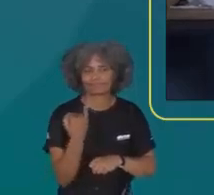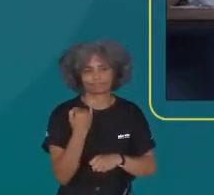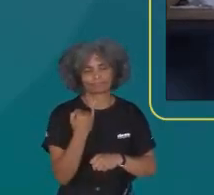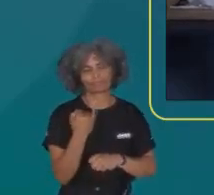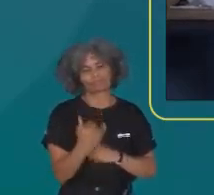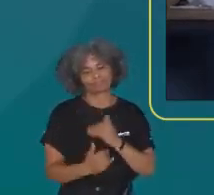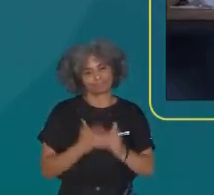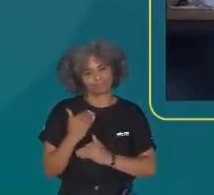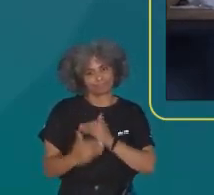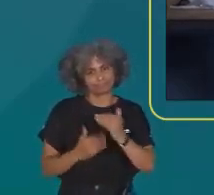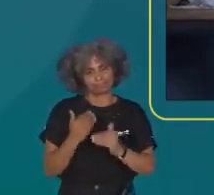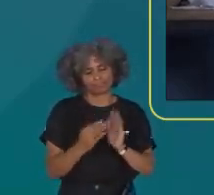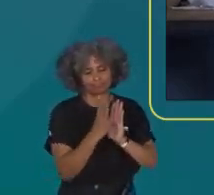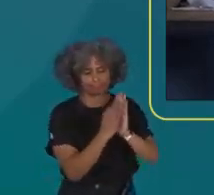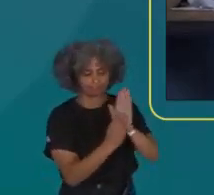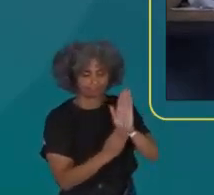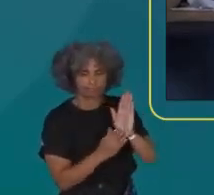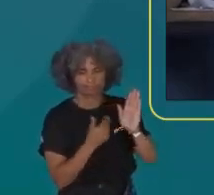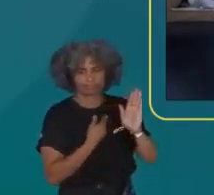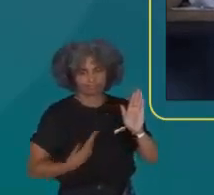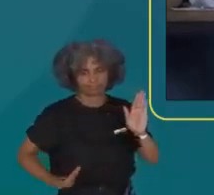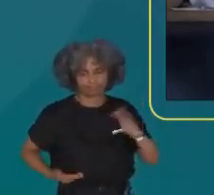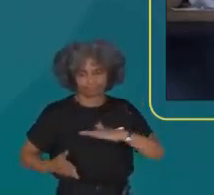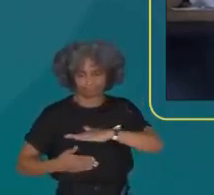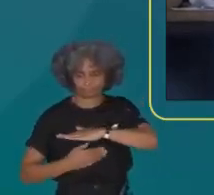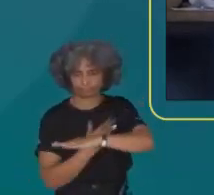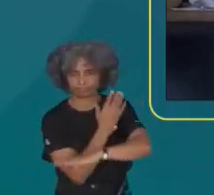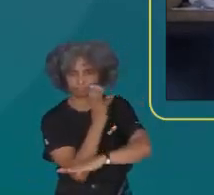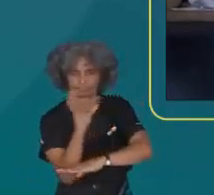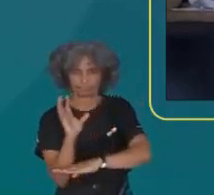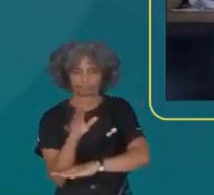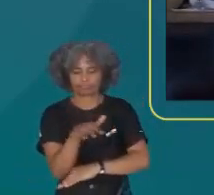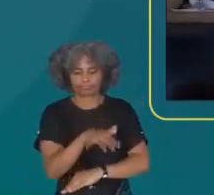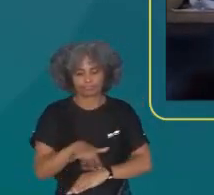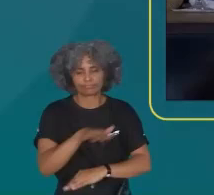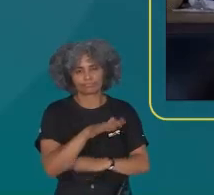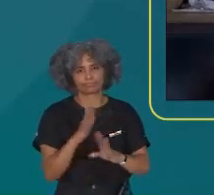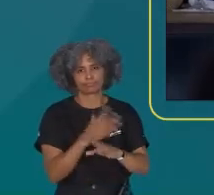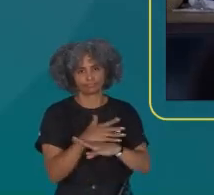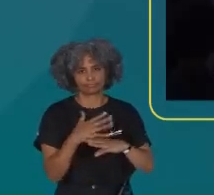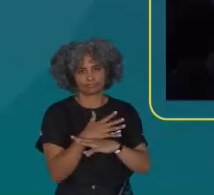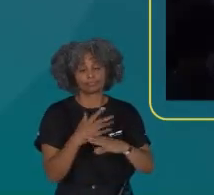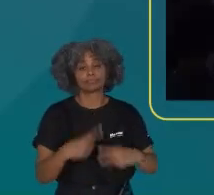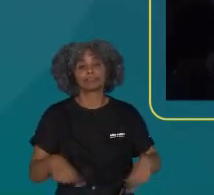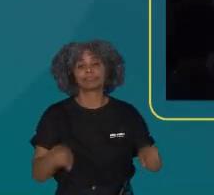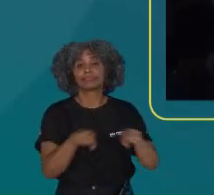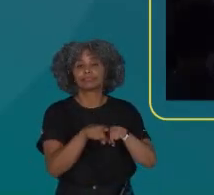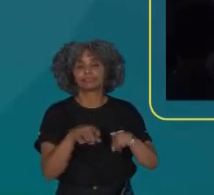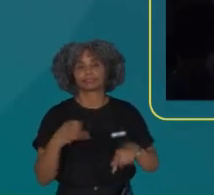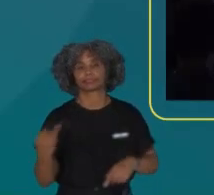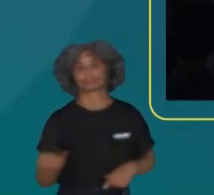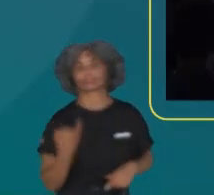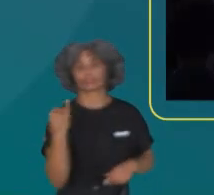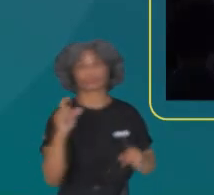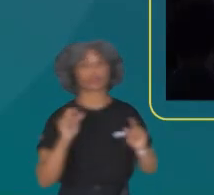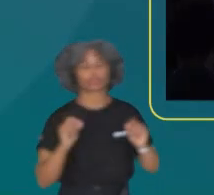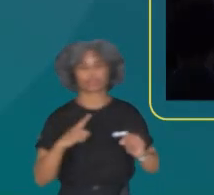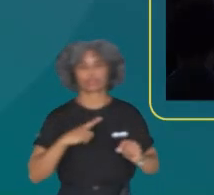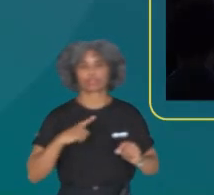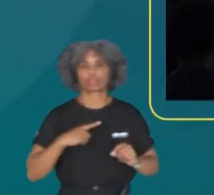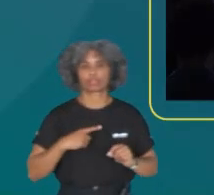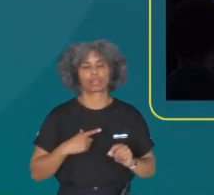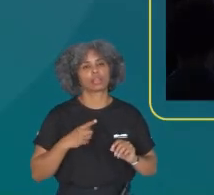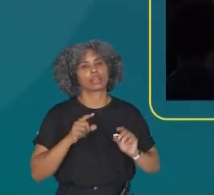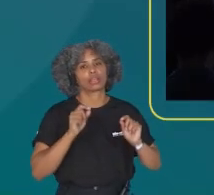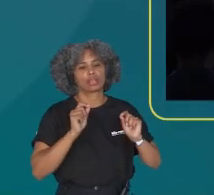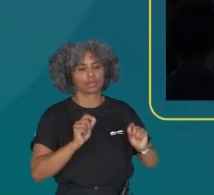agenda pública de biodiversidade urbana na cidade. Outro ponto importante é o fortalecimento do planejamento